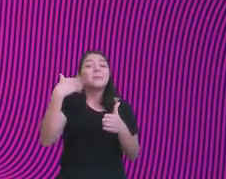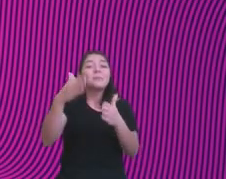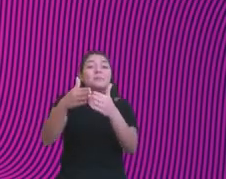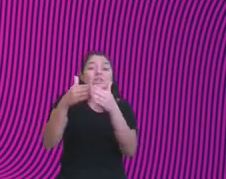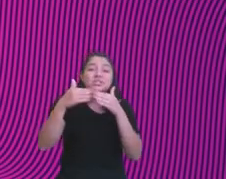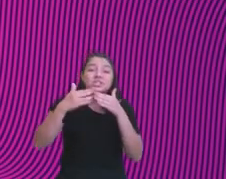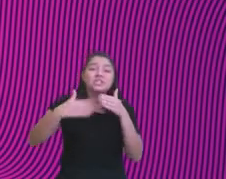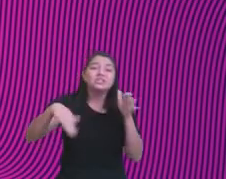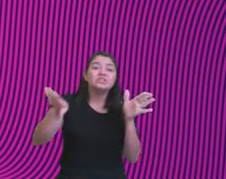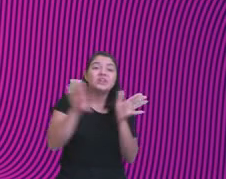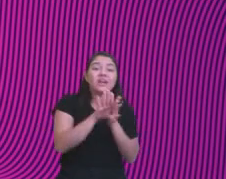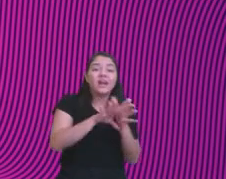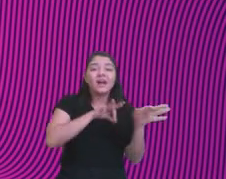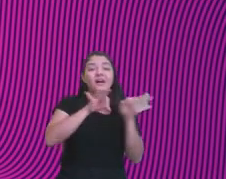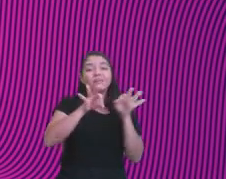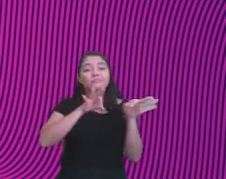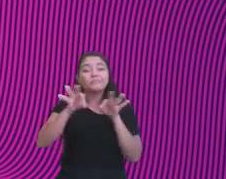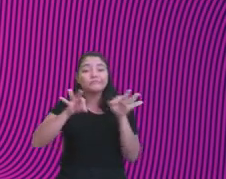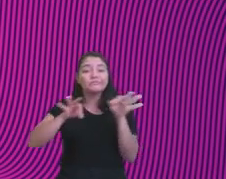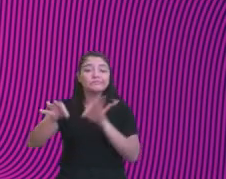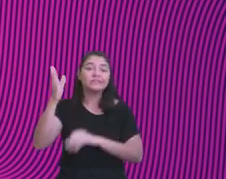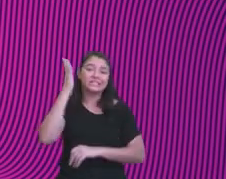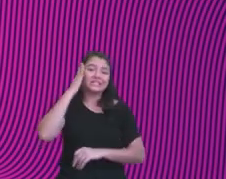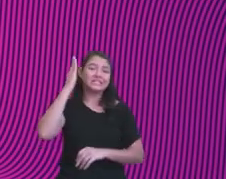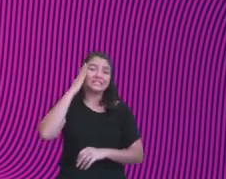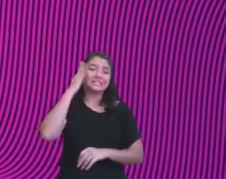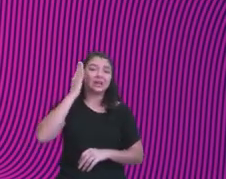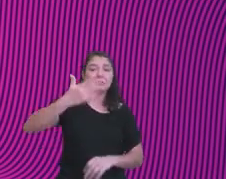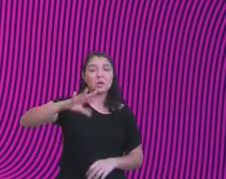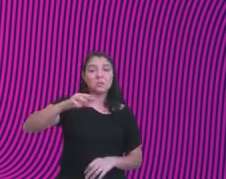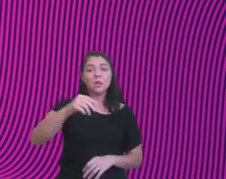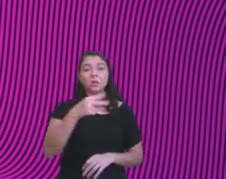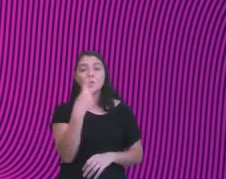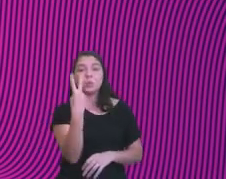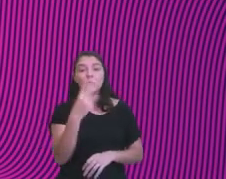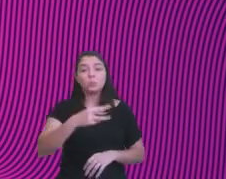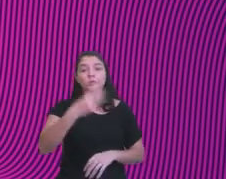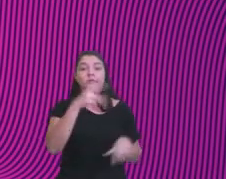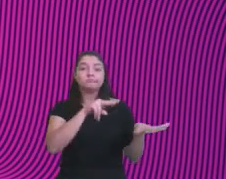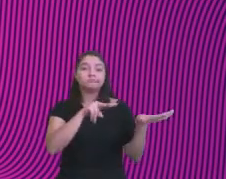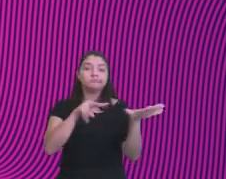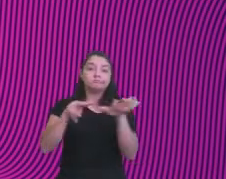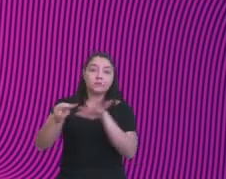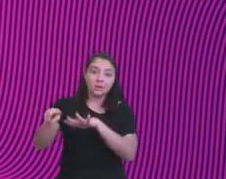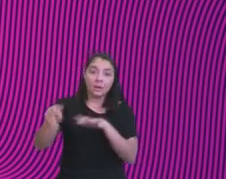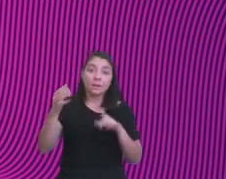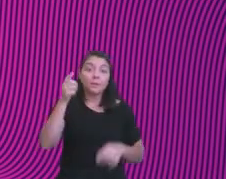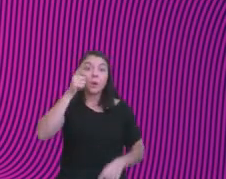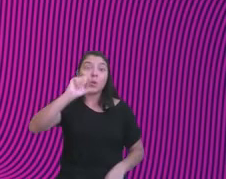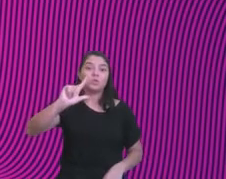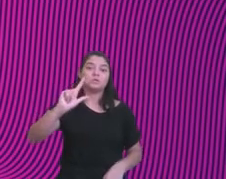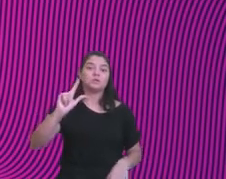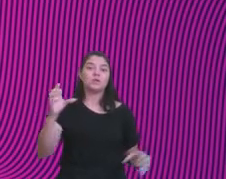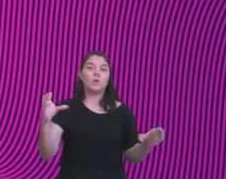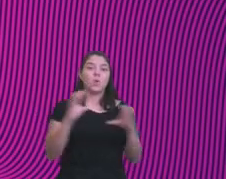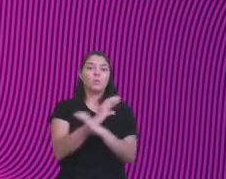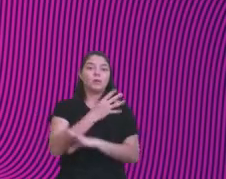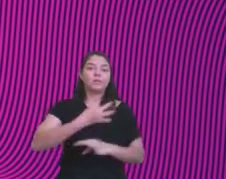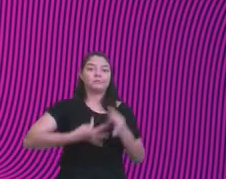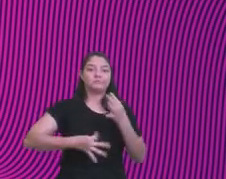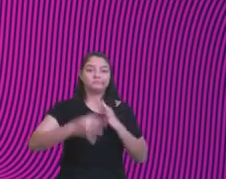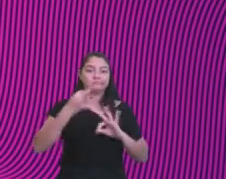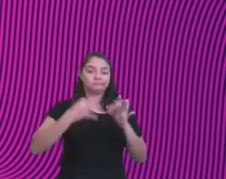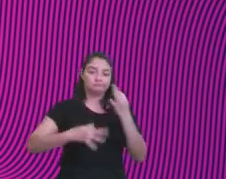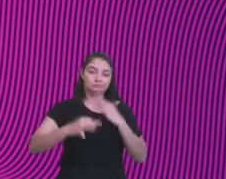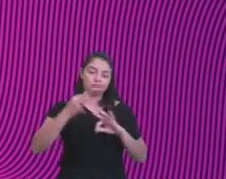gente sabe que você vai ter aí pelo menos umas 2 a 3 semanas para se completar tudo. E aí vai dar tempo